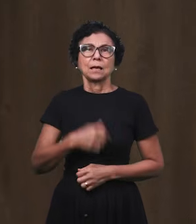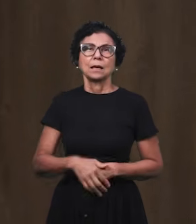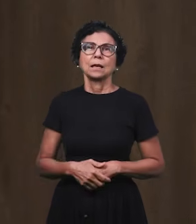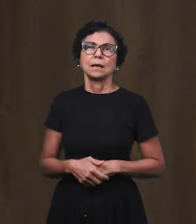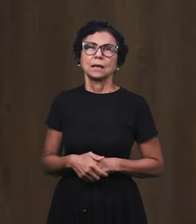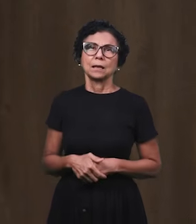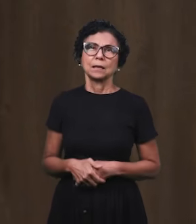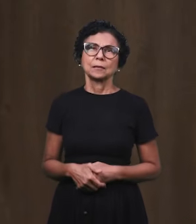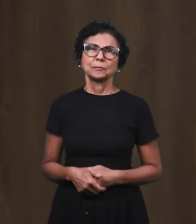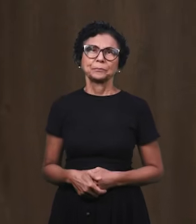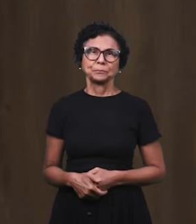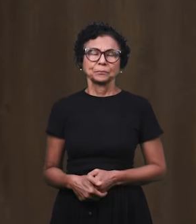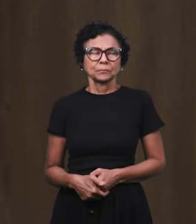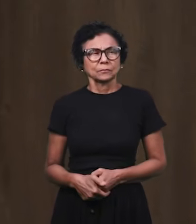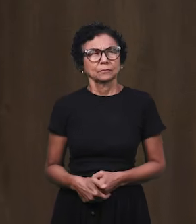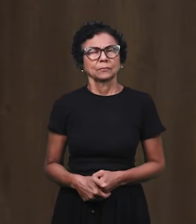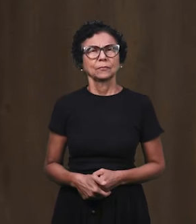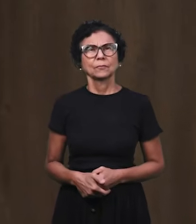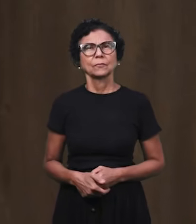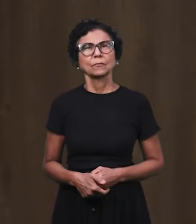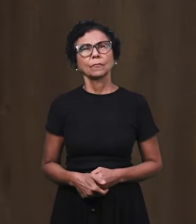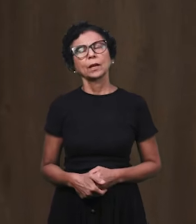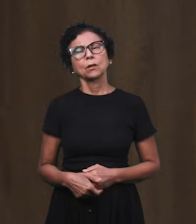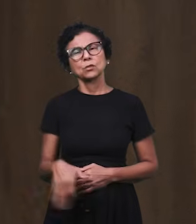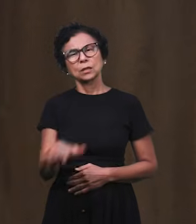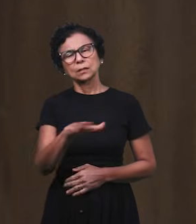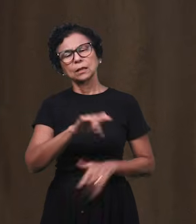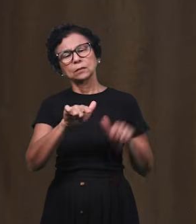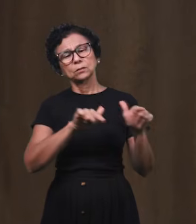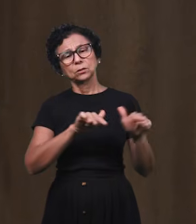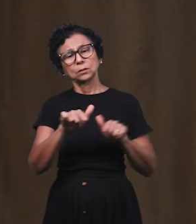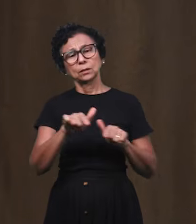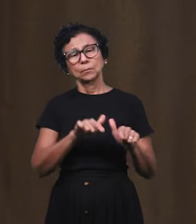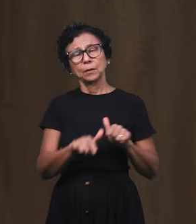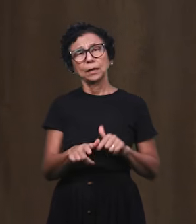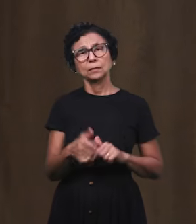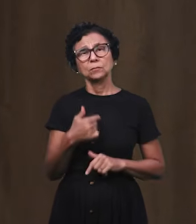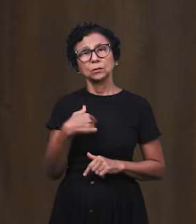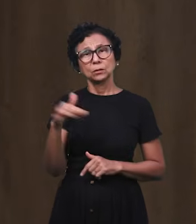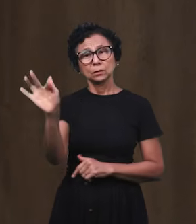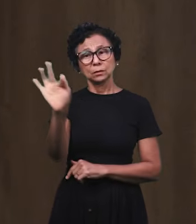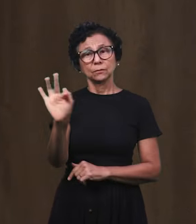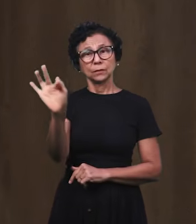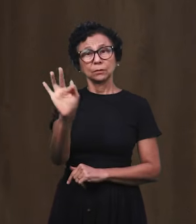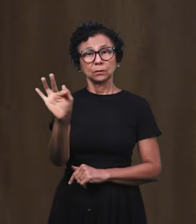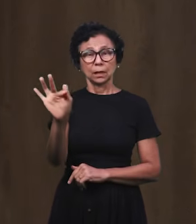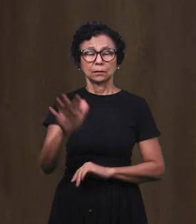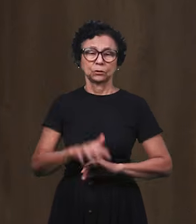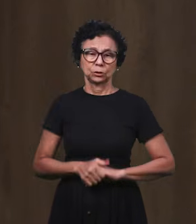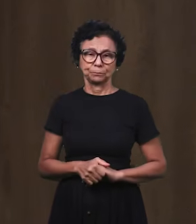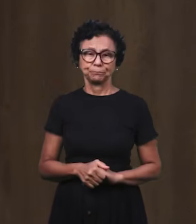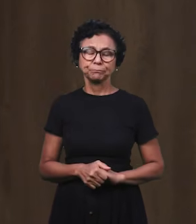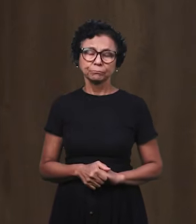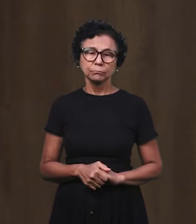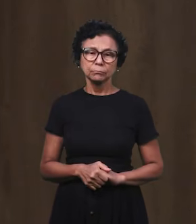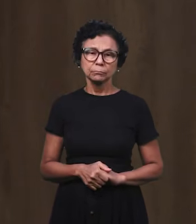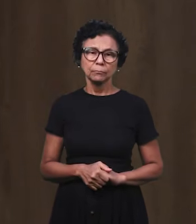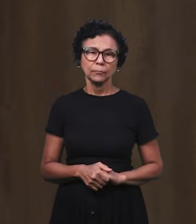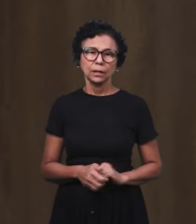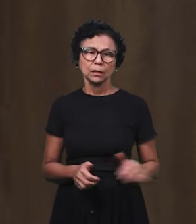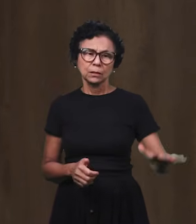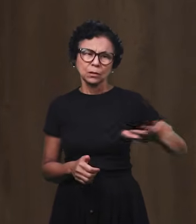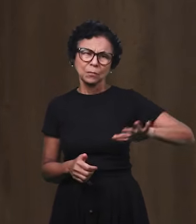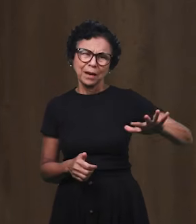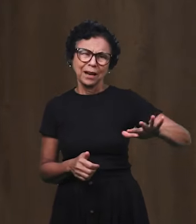trabalho, então eu quis fazer a faculdade porque eu queria mudar de área, né? Eu trabalhava numa área e queria fazer direito para seguir essa área.